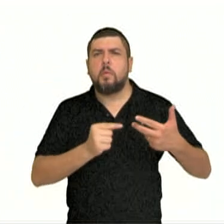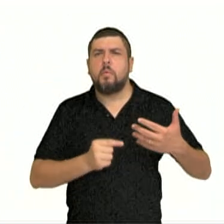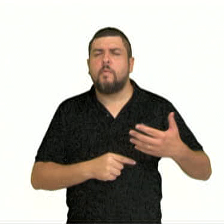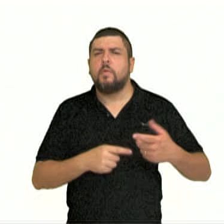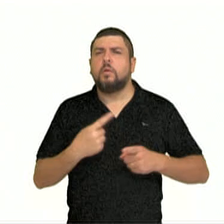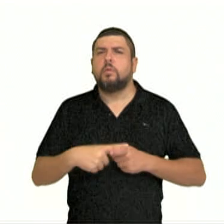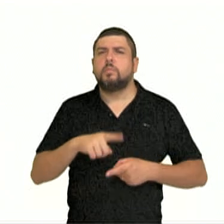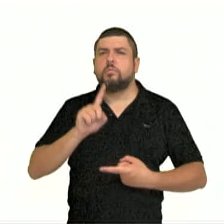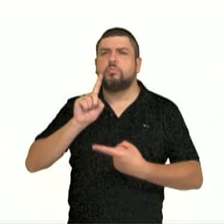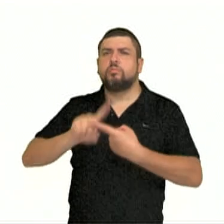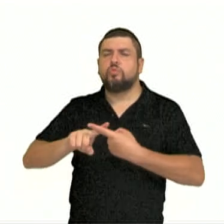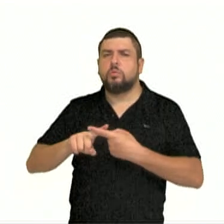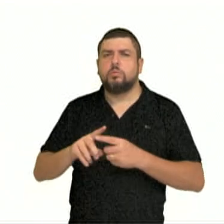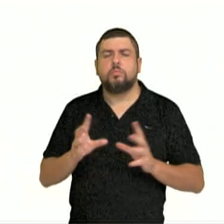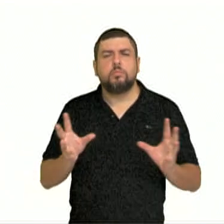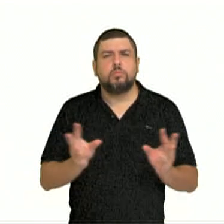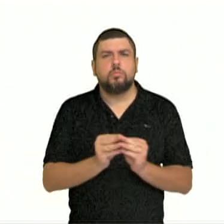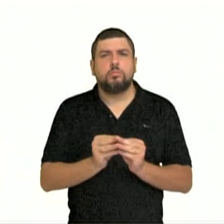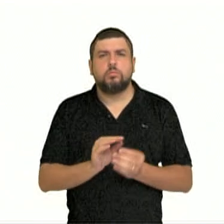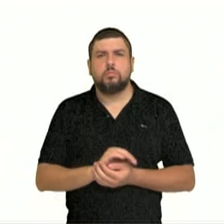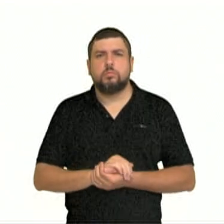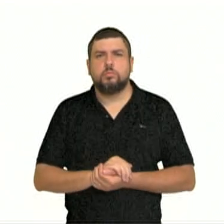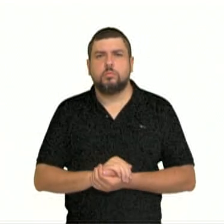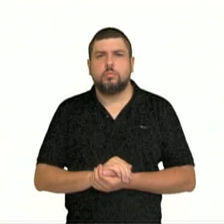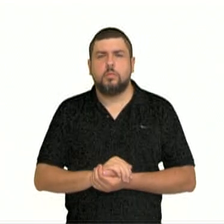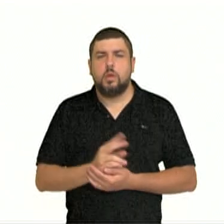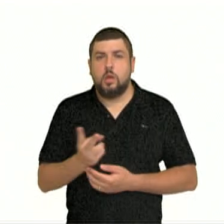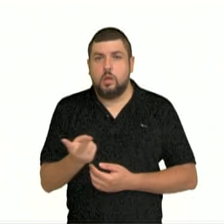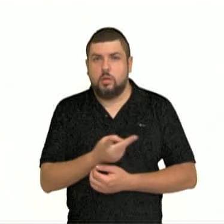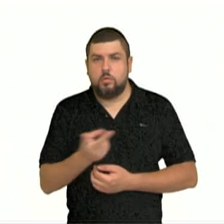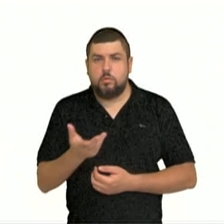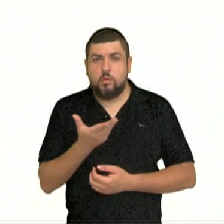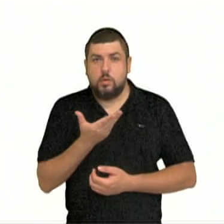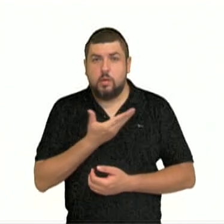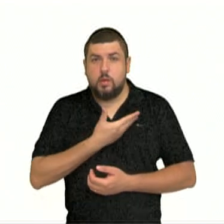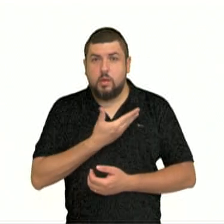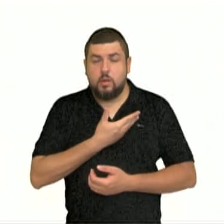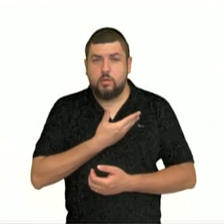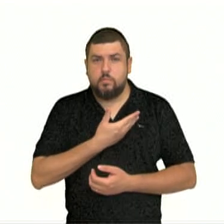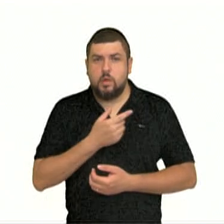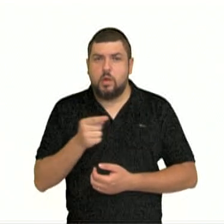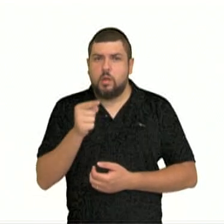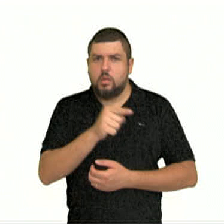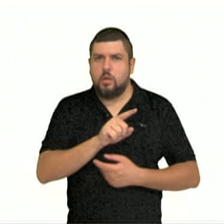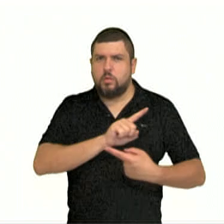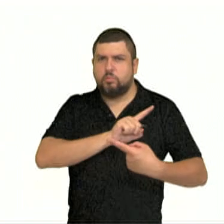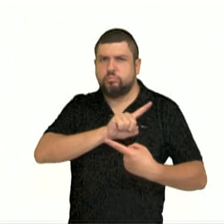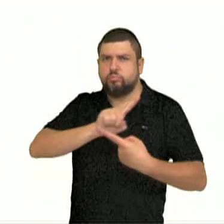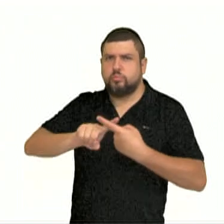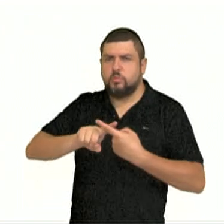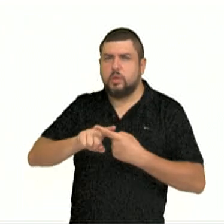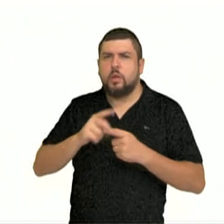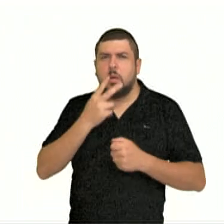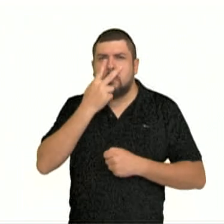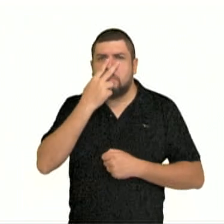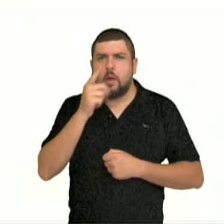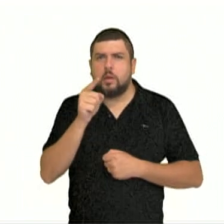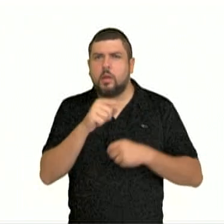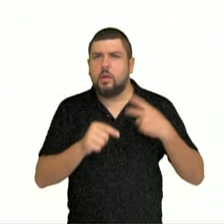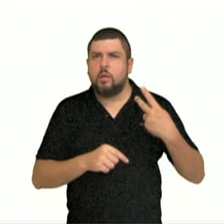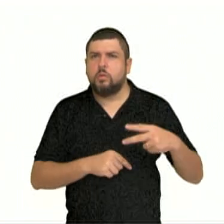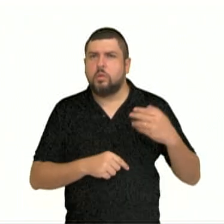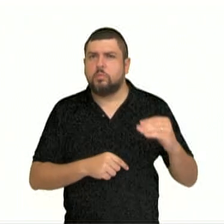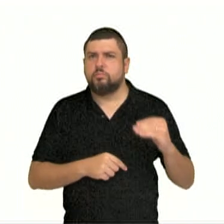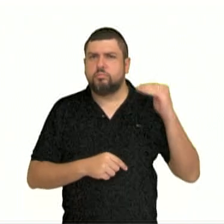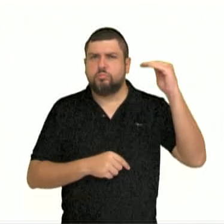ocorrido. E ponto. O fato de serem amigos coloca o vingador numa situação privilegiada, pois se